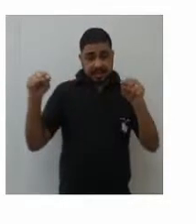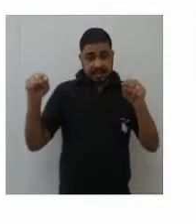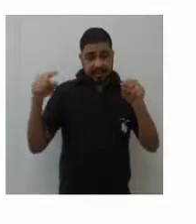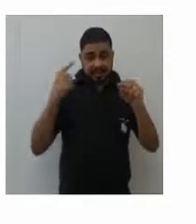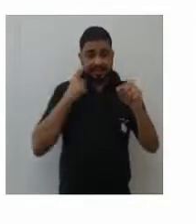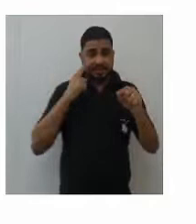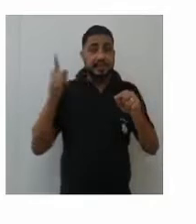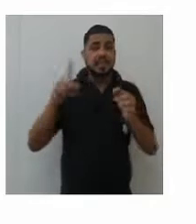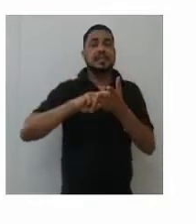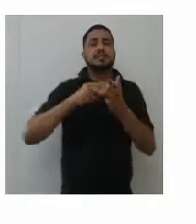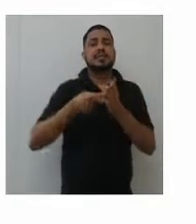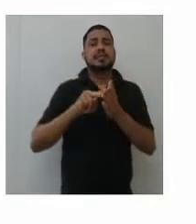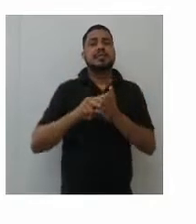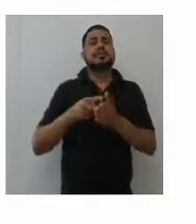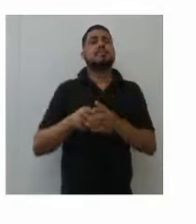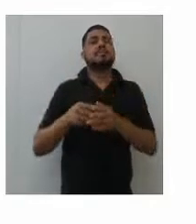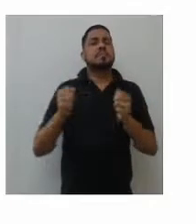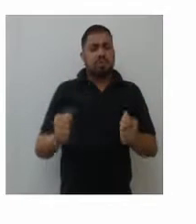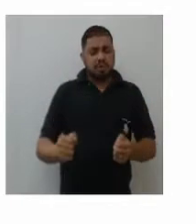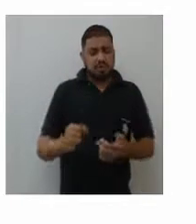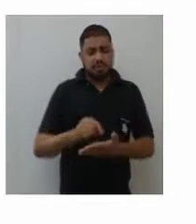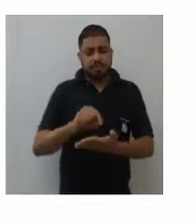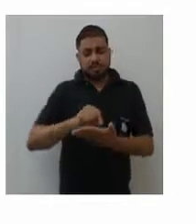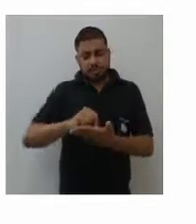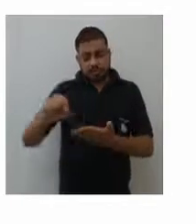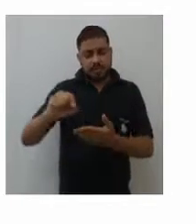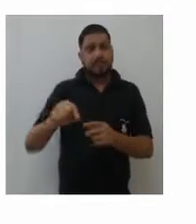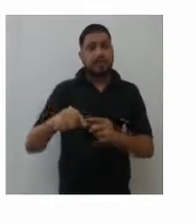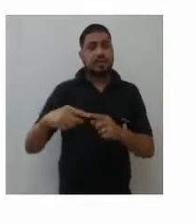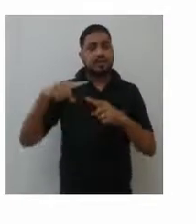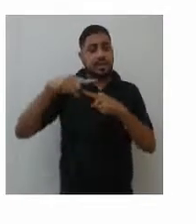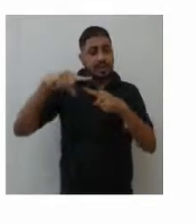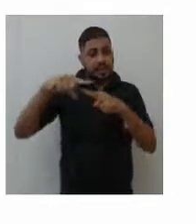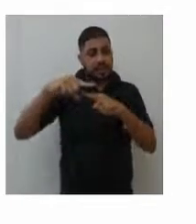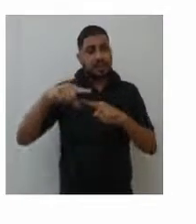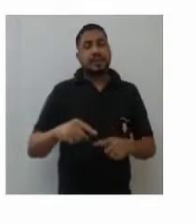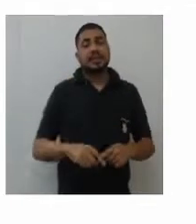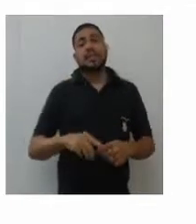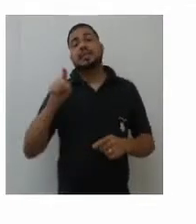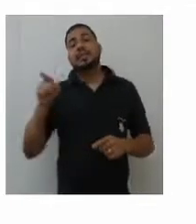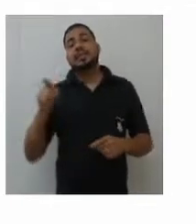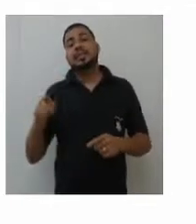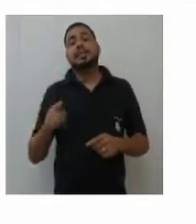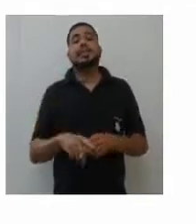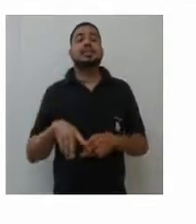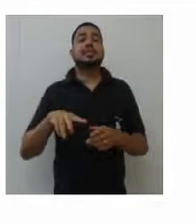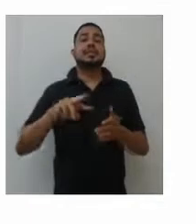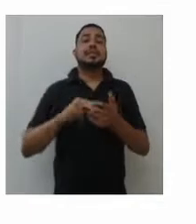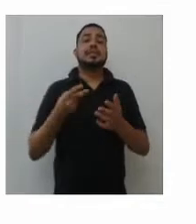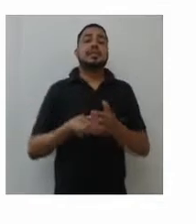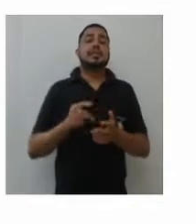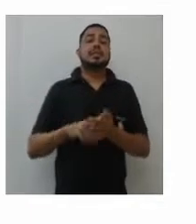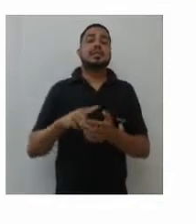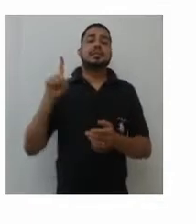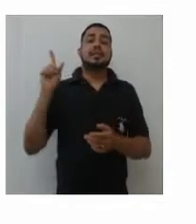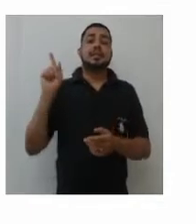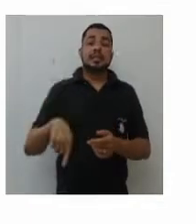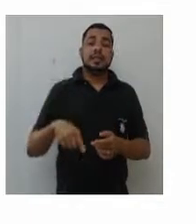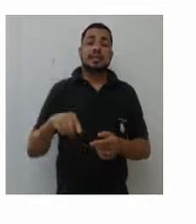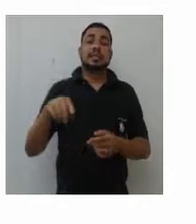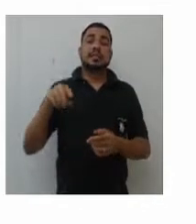presta atenção, pode puxar no seu caderno uma seta. Essa barra que está aí significa estão dissolvidas